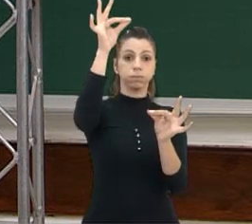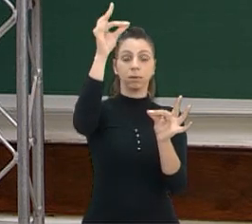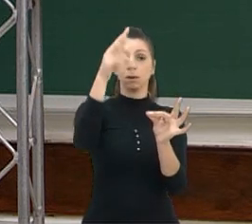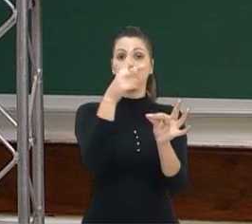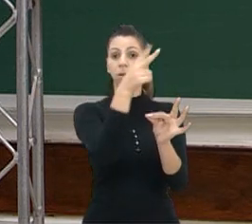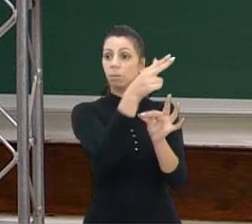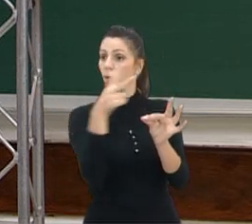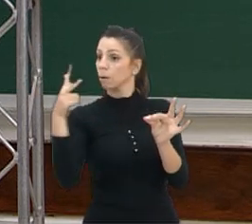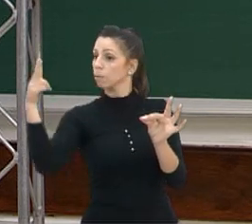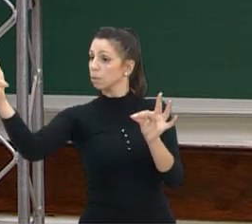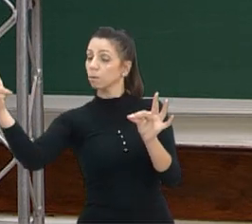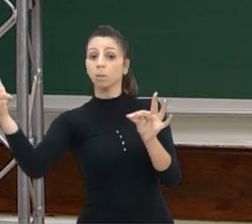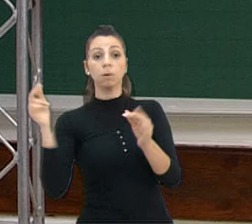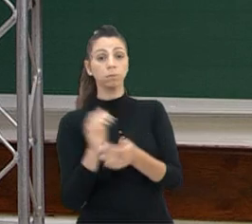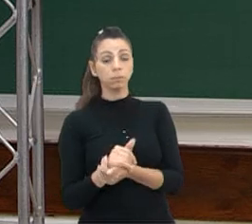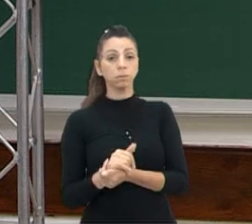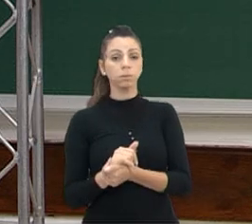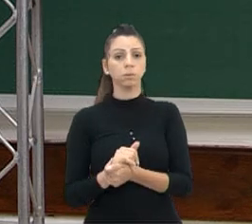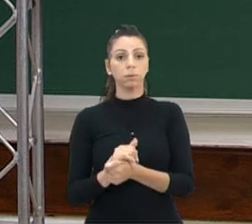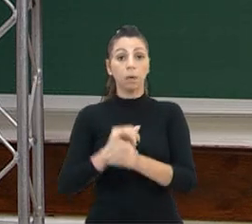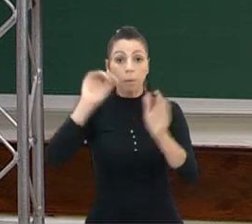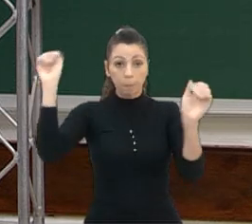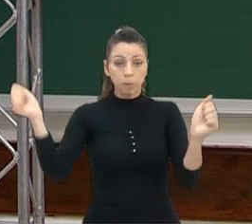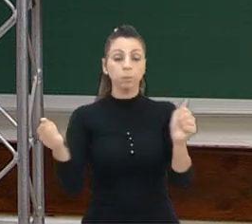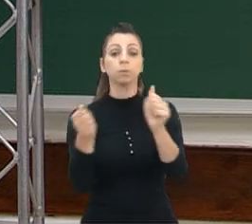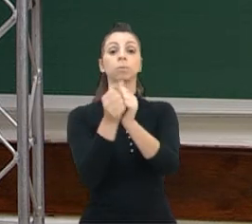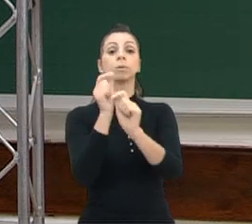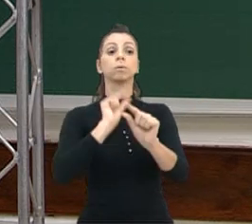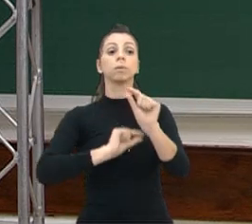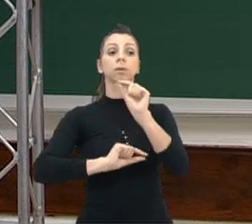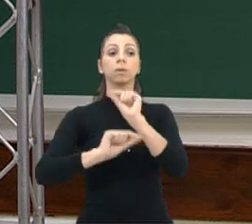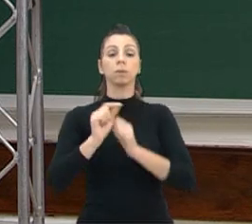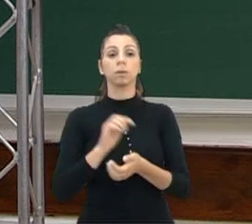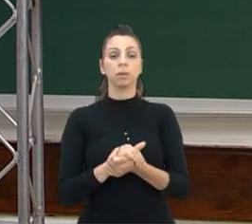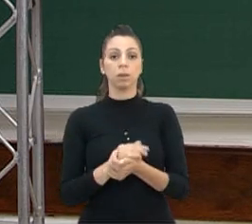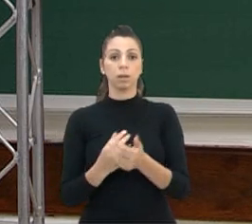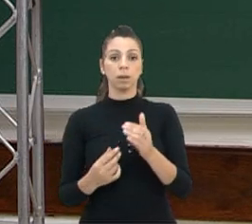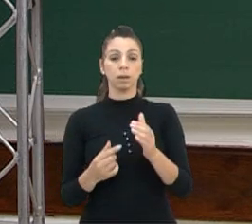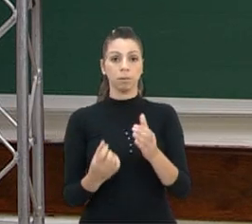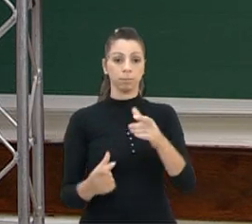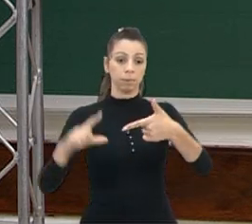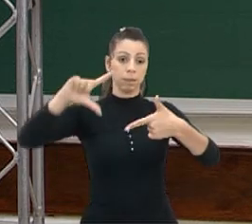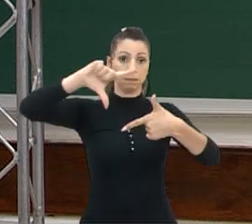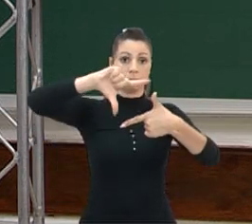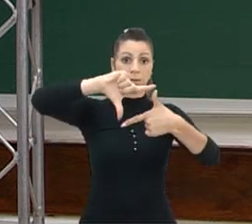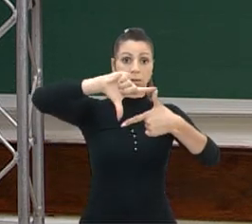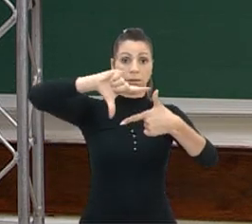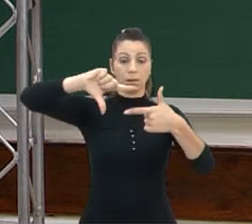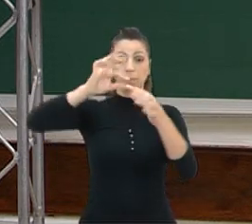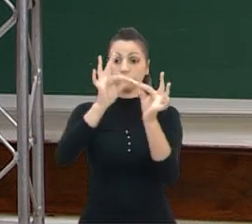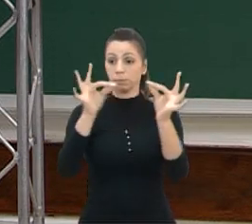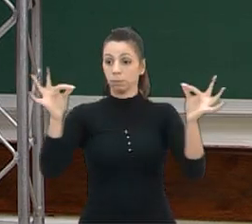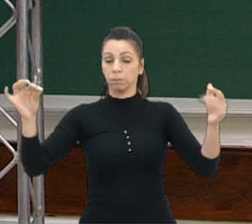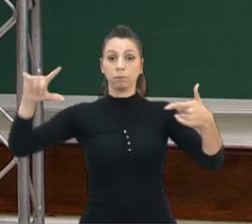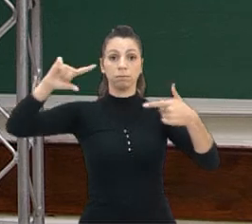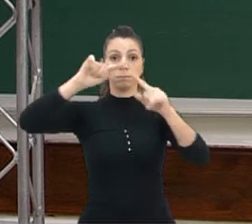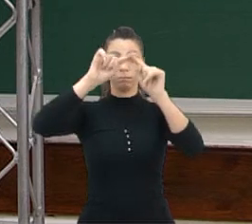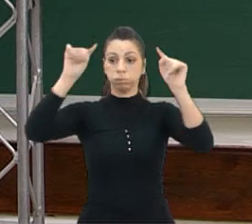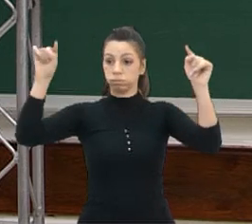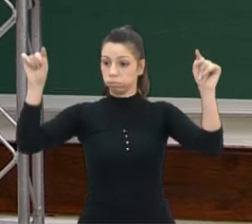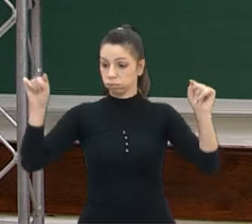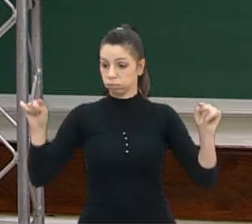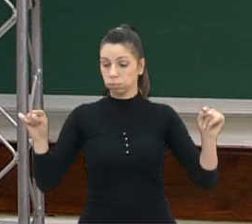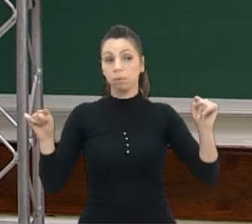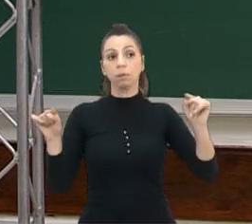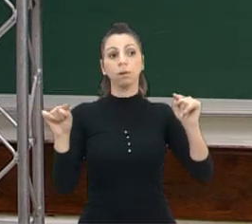figuras. E quando eu junto essas duas figuras, eu vou formar o quê? Um retângulo maior, em que a largura é o